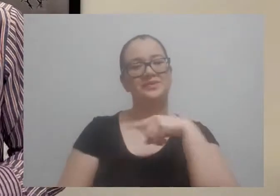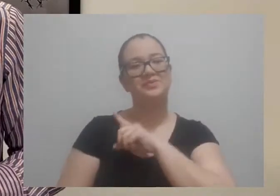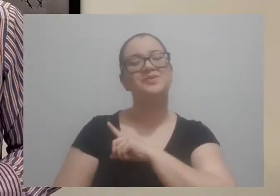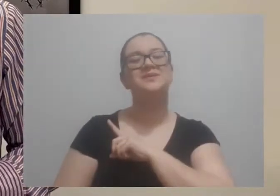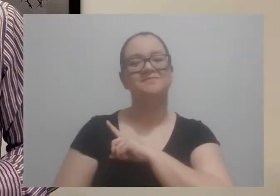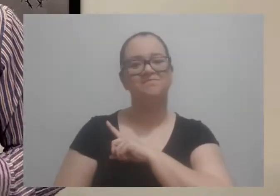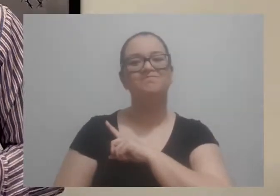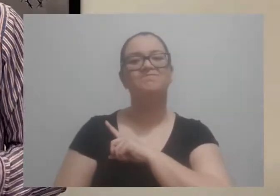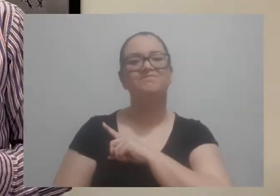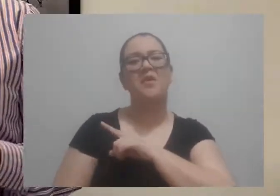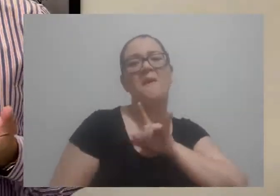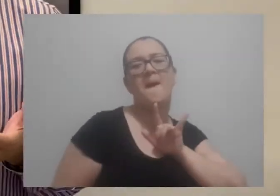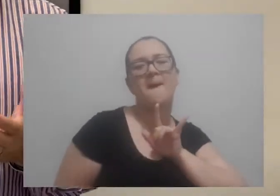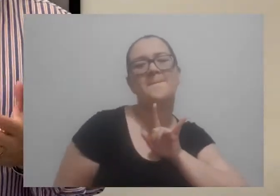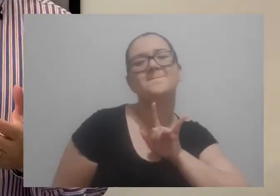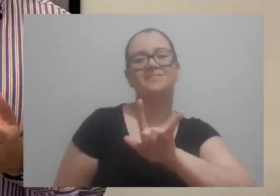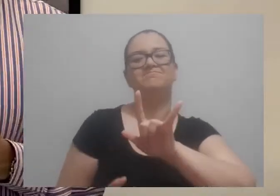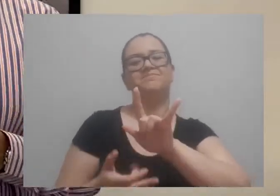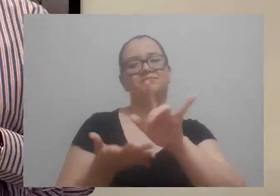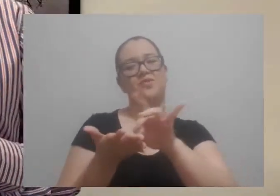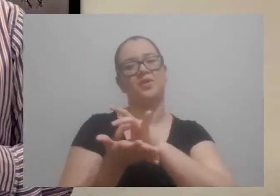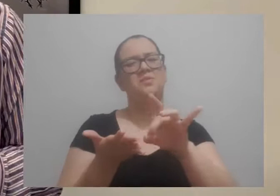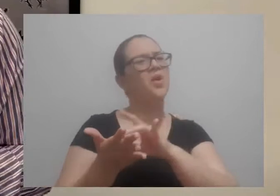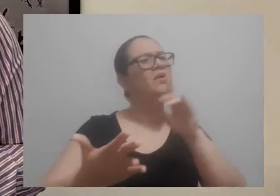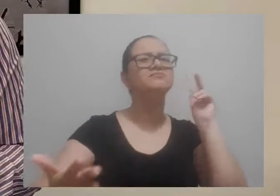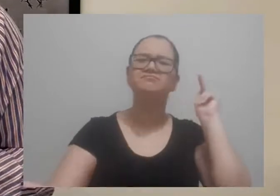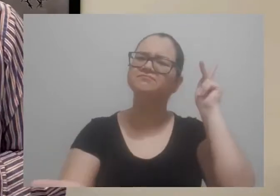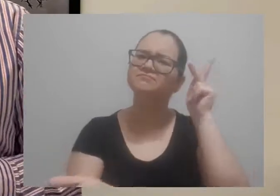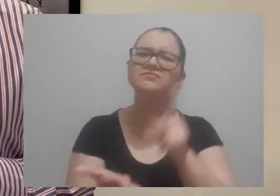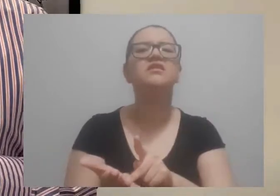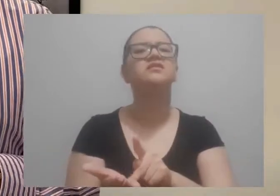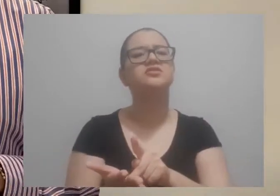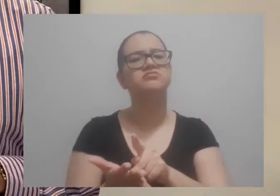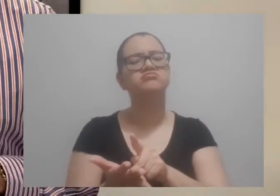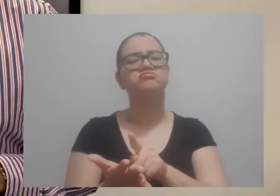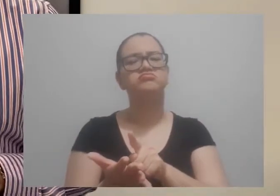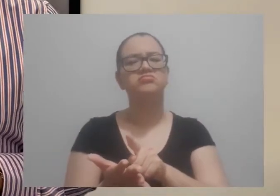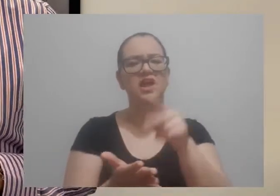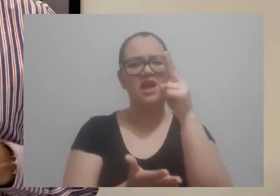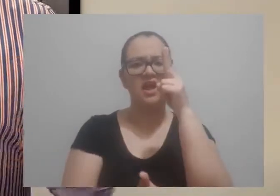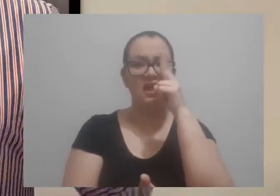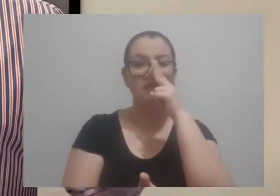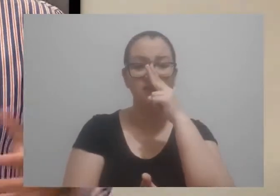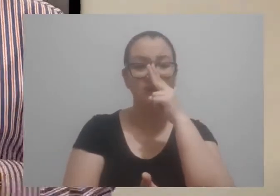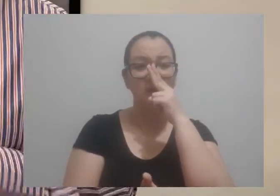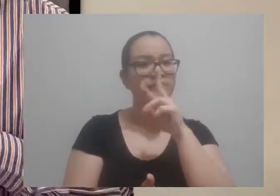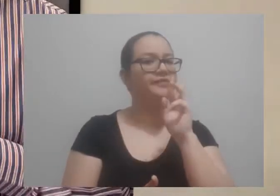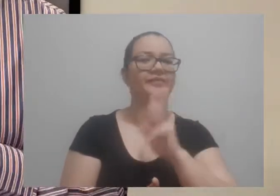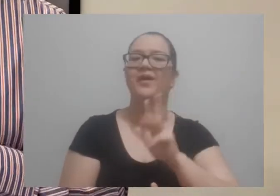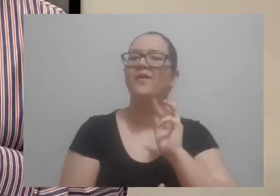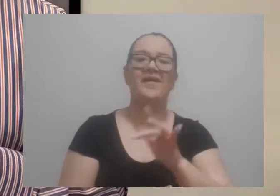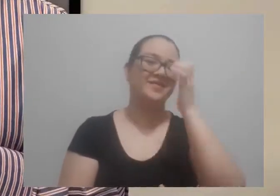inimigo. Verdadeiramente, ser cristão não é nada fácil. Imitar o nosso